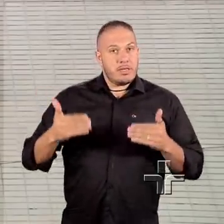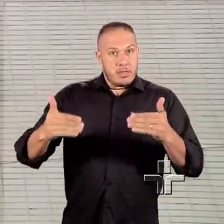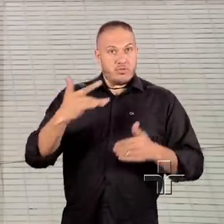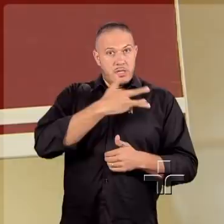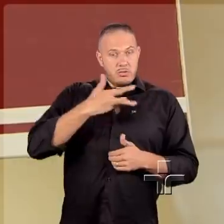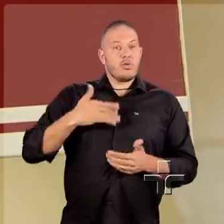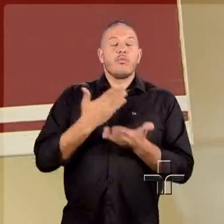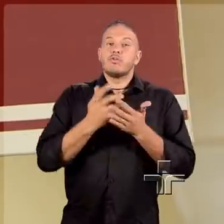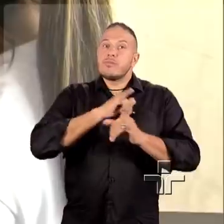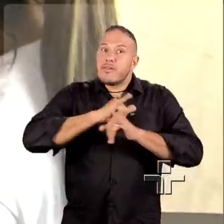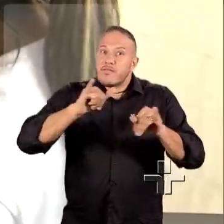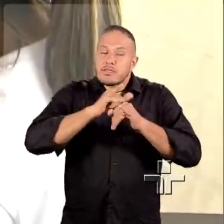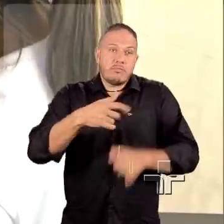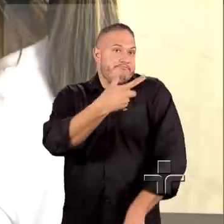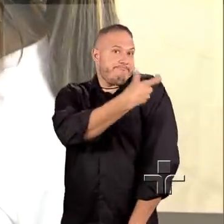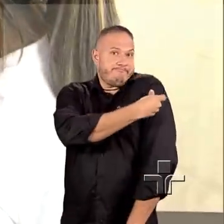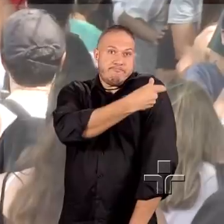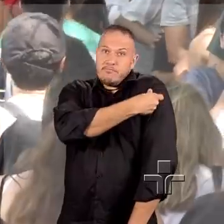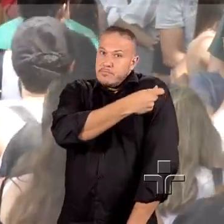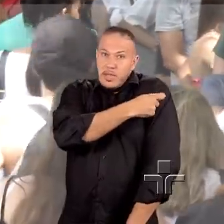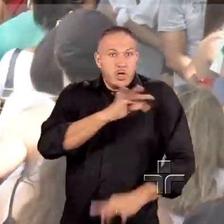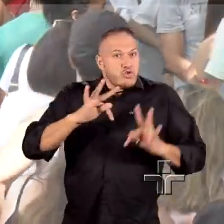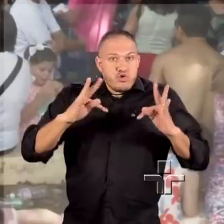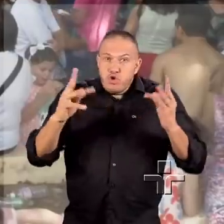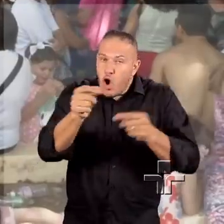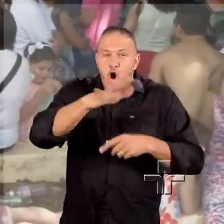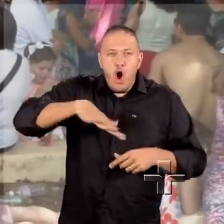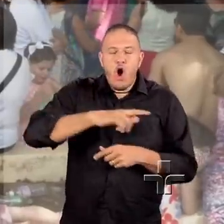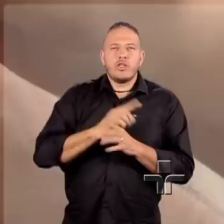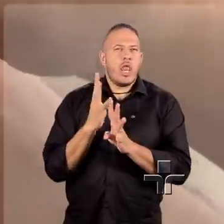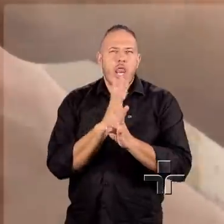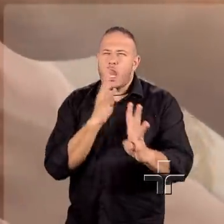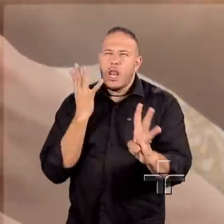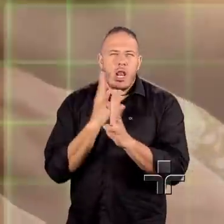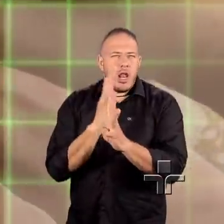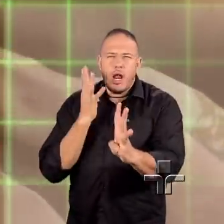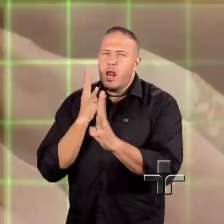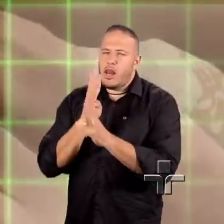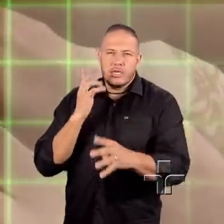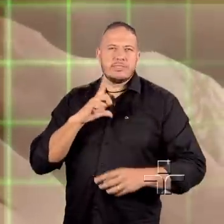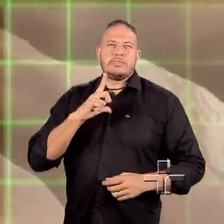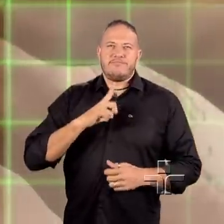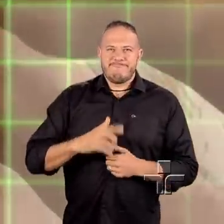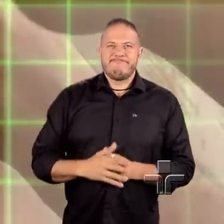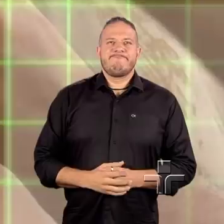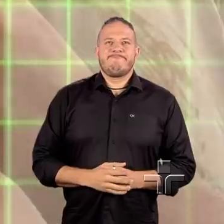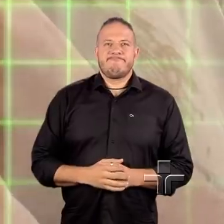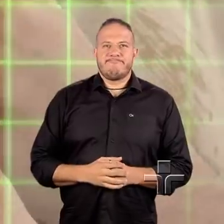a recomendar a vacina para todo o país e os tumultos e filas se formaram.